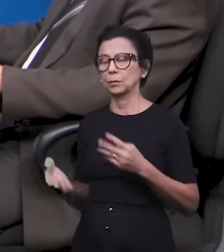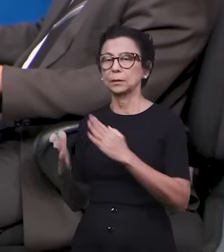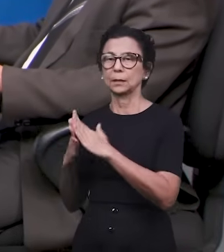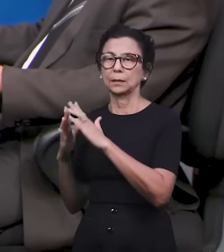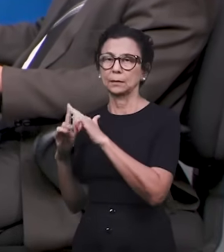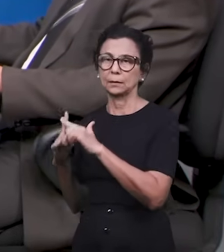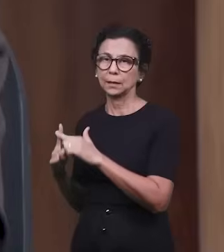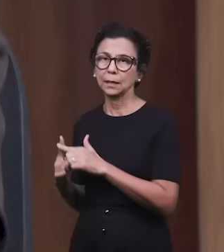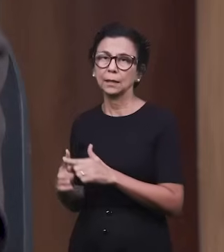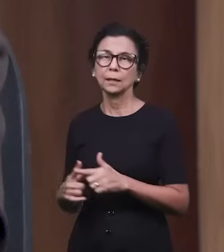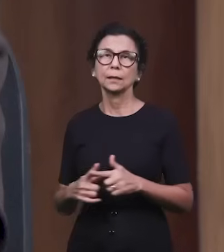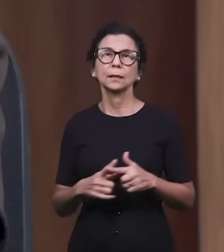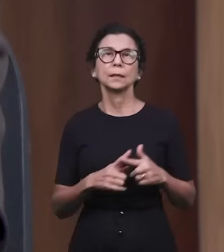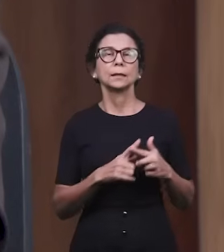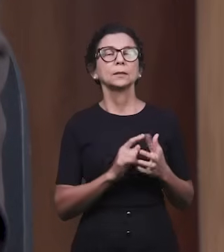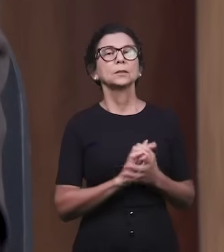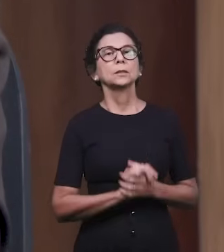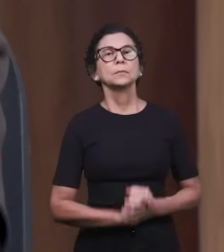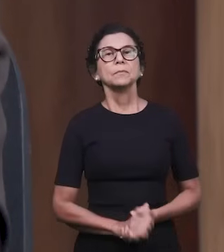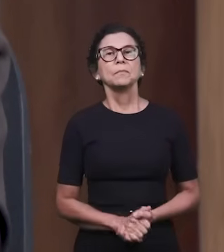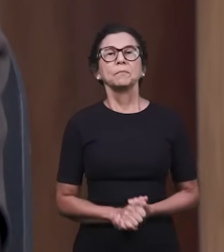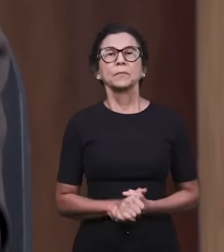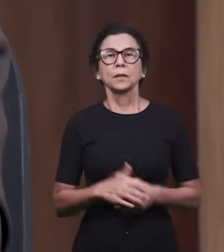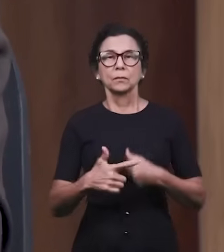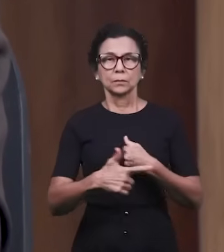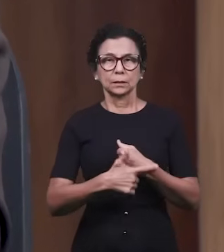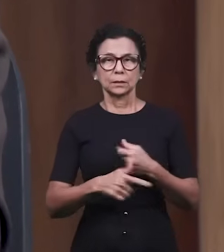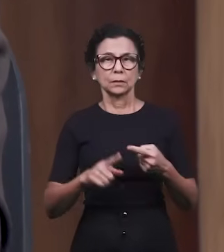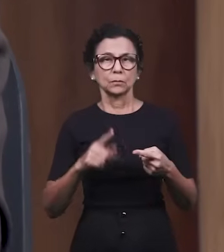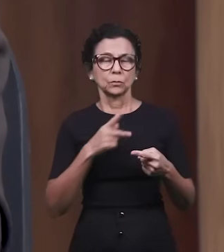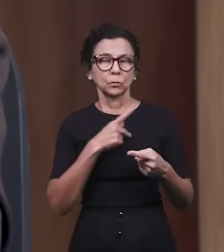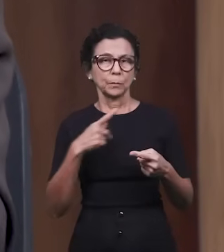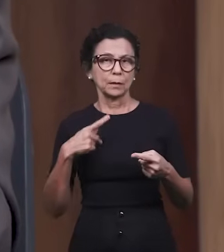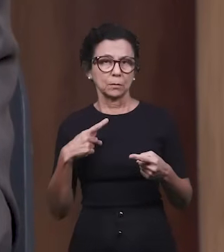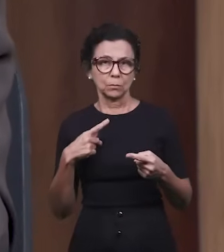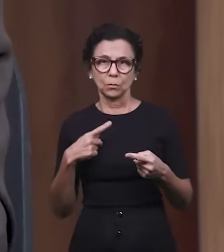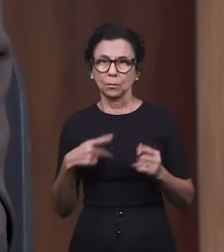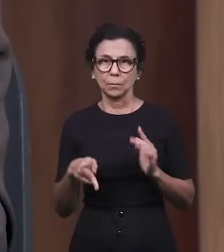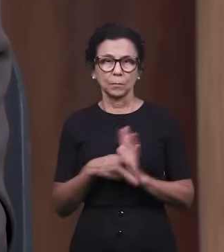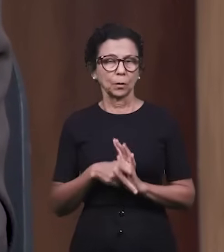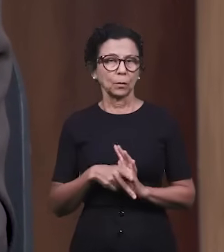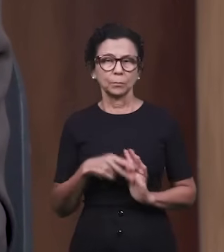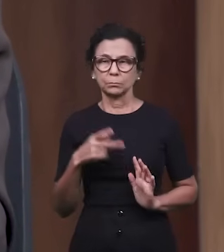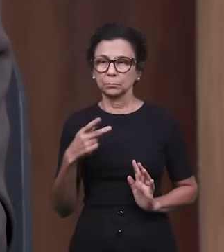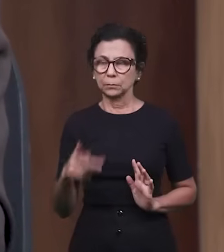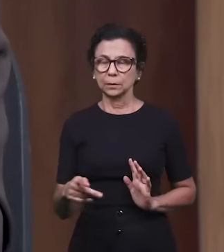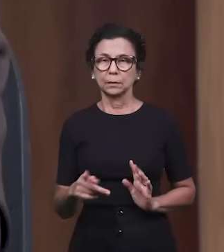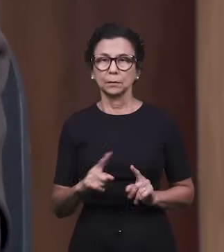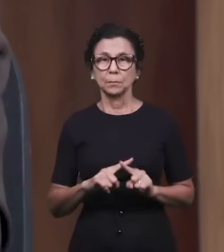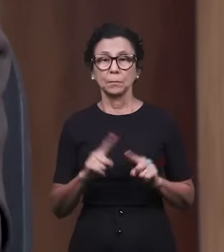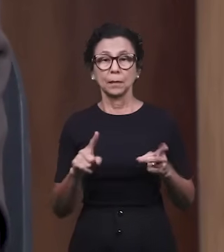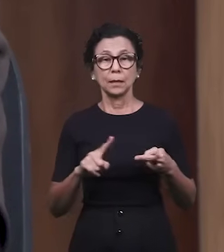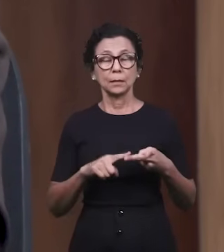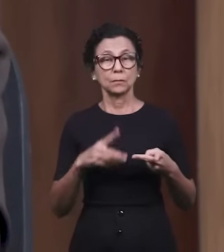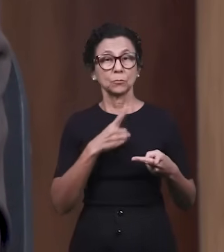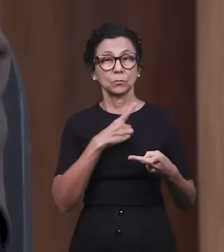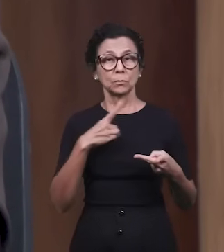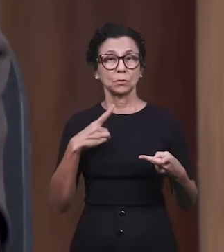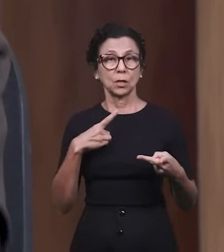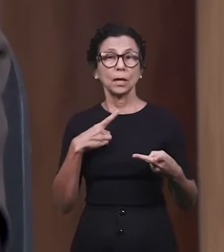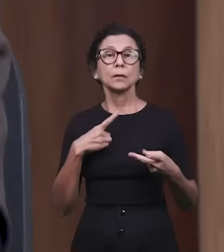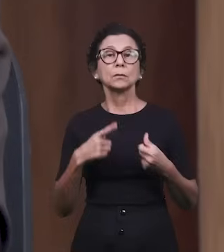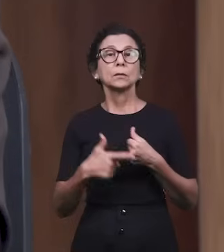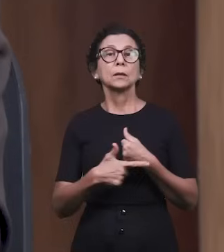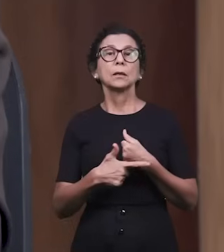a função, no caso do serviço do ministério, é algo específico do pastor. Mas o serviço do